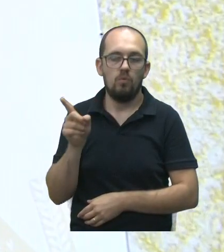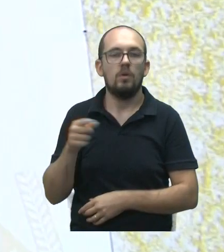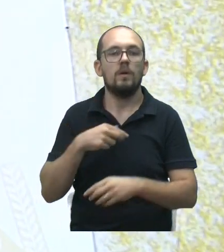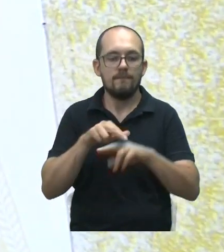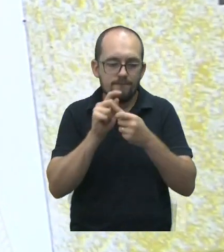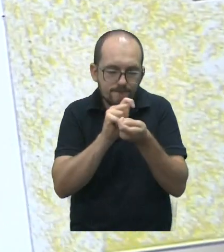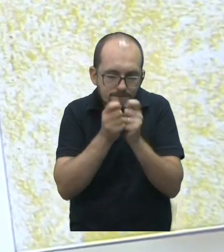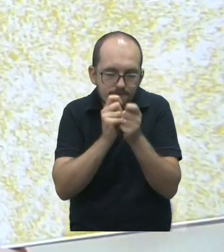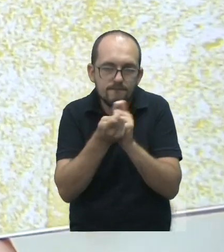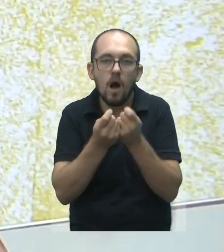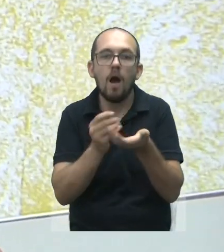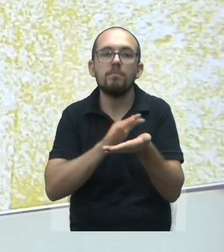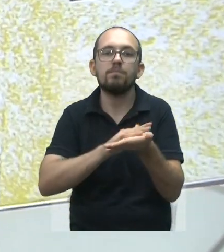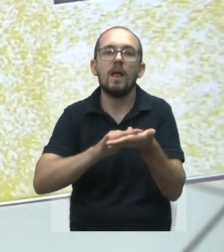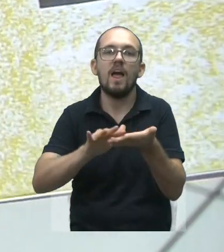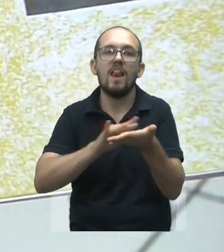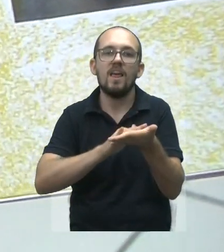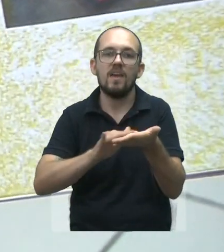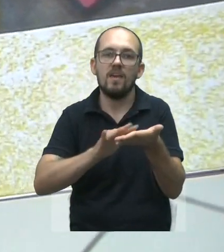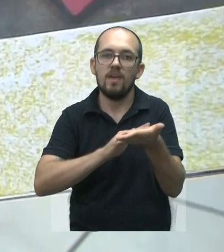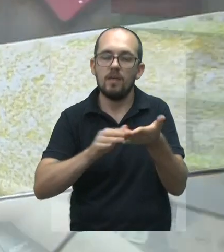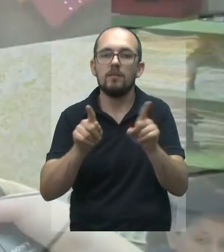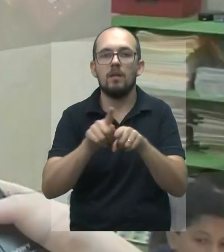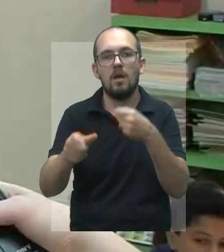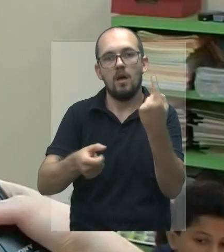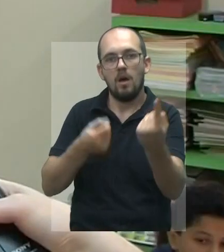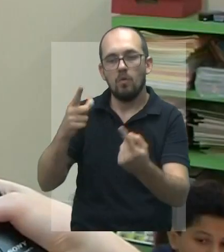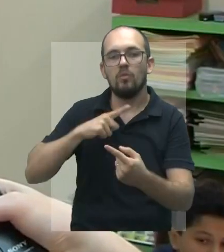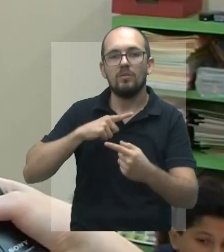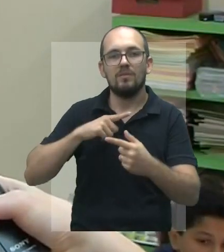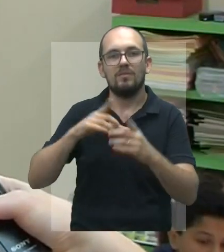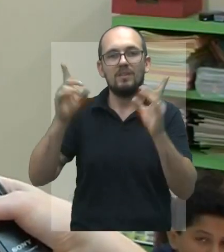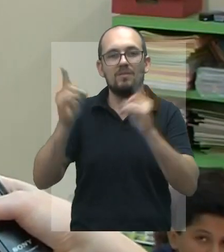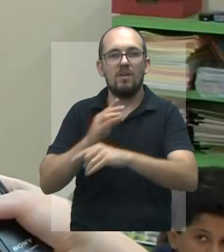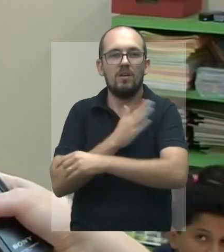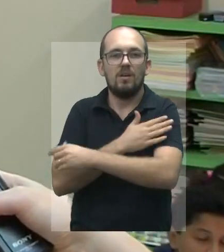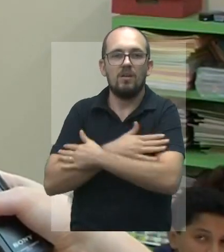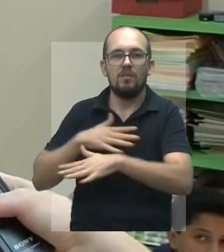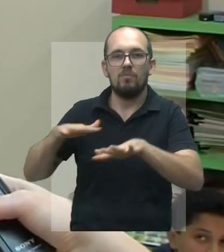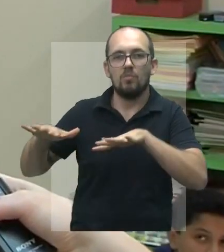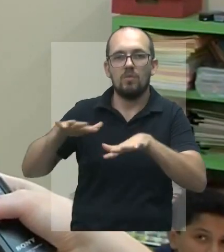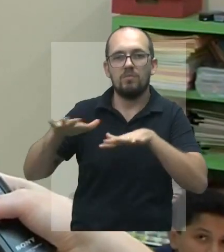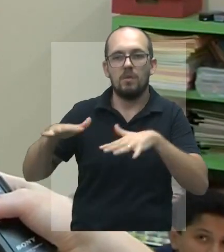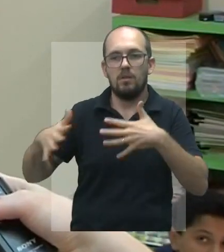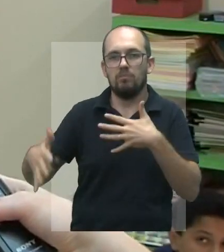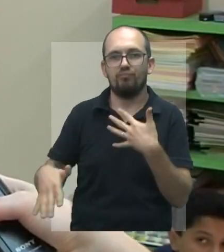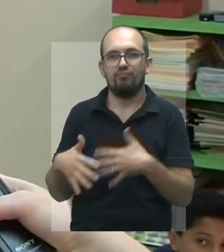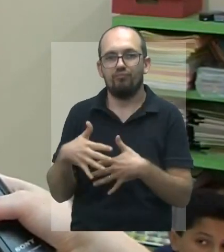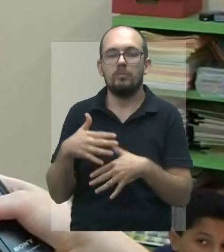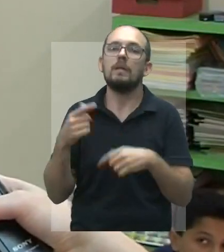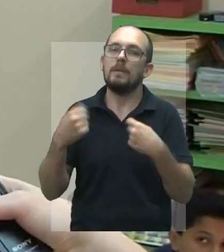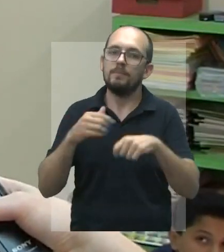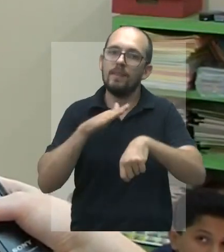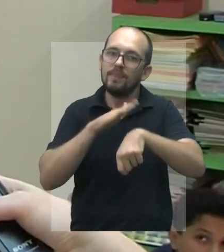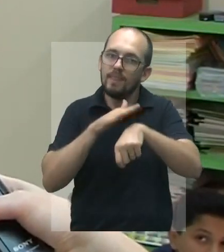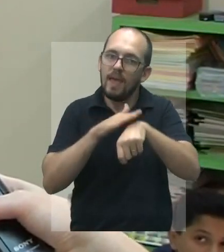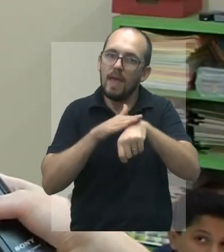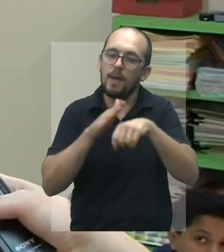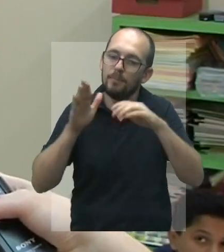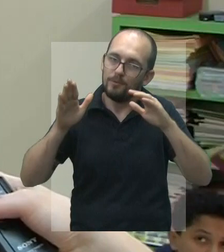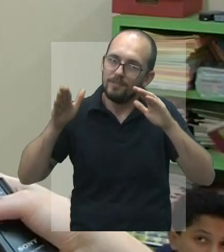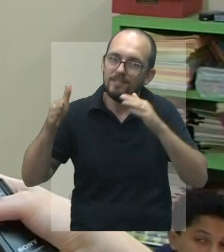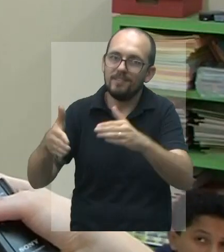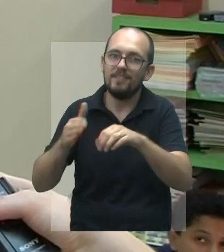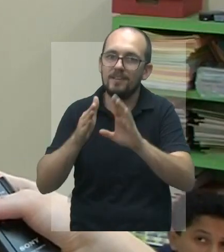em braille. Temos também crianças com dificuldades motoras, né, que disponibilizamos um tempo